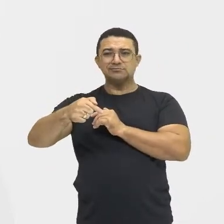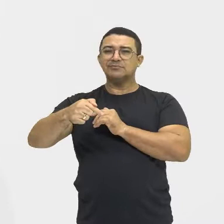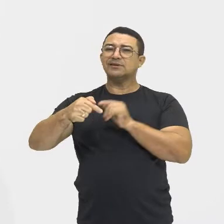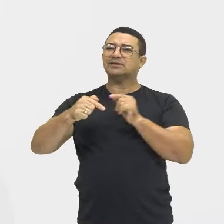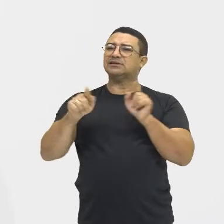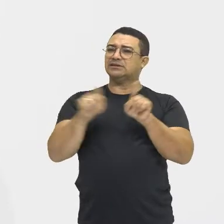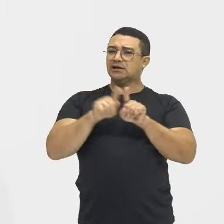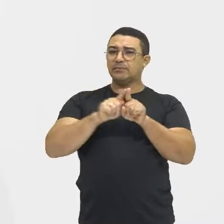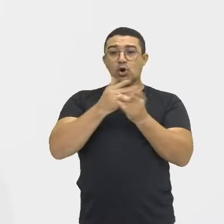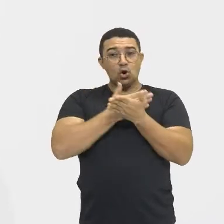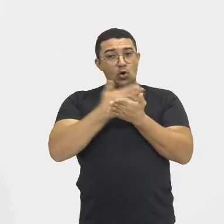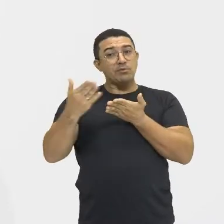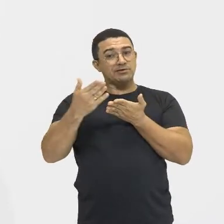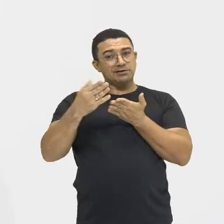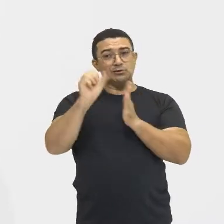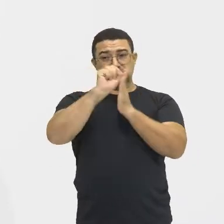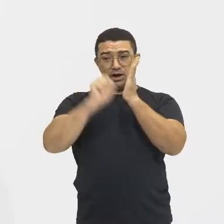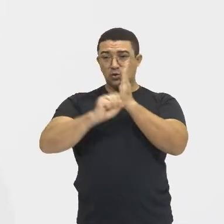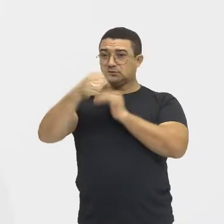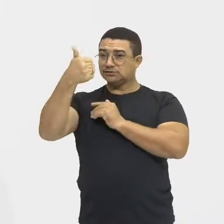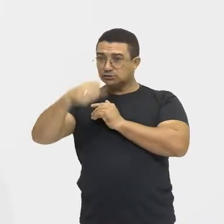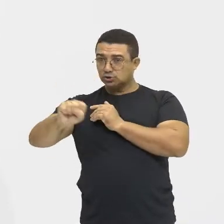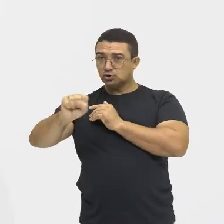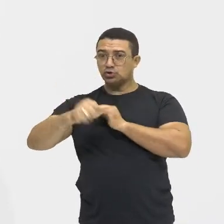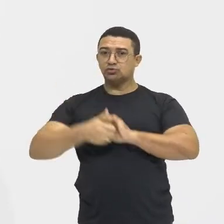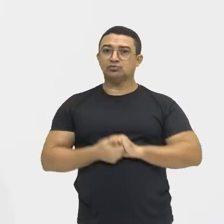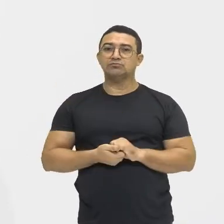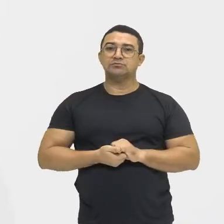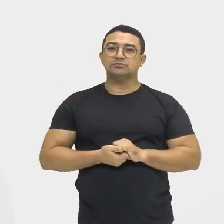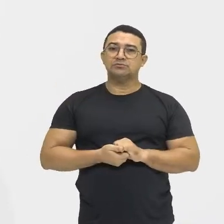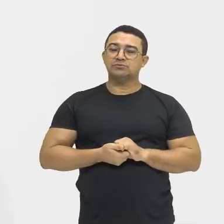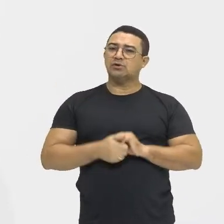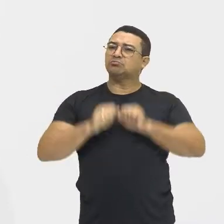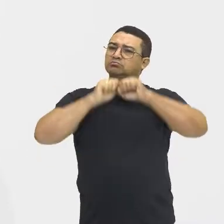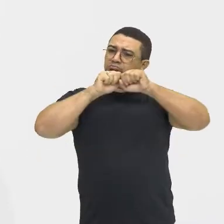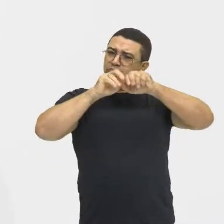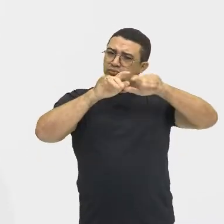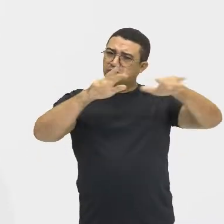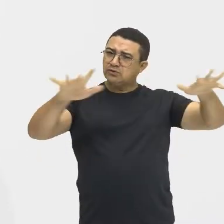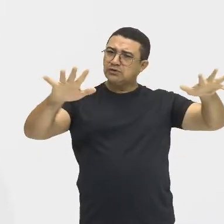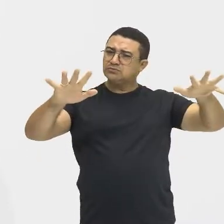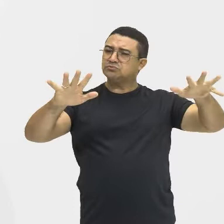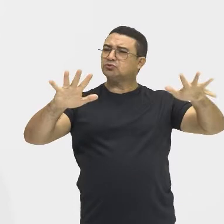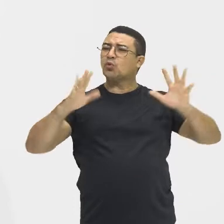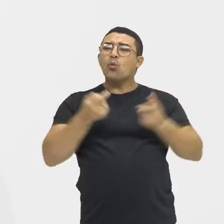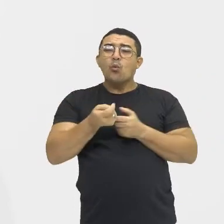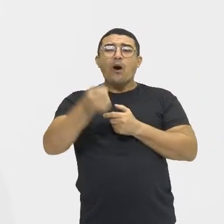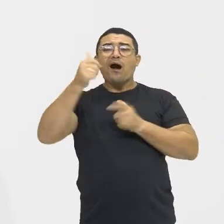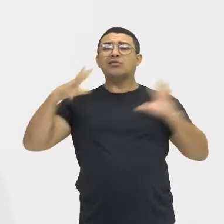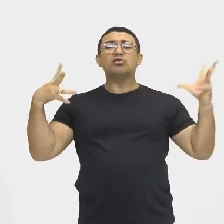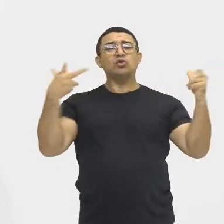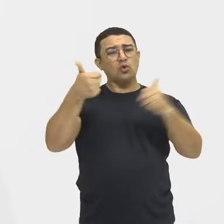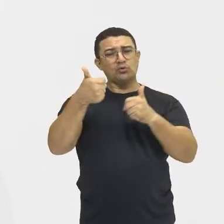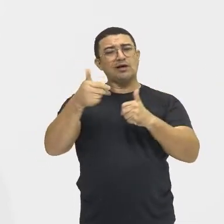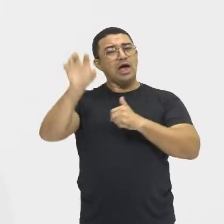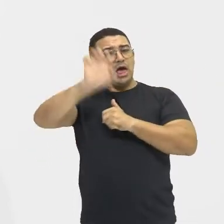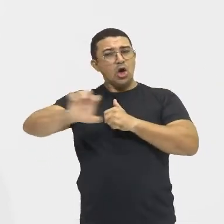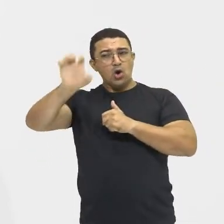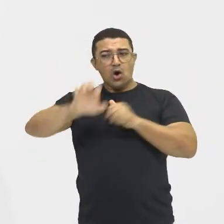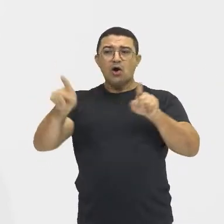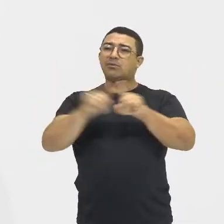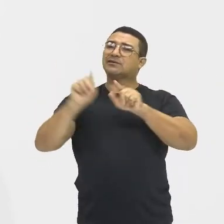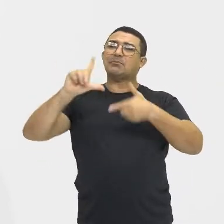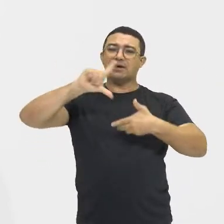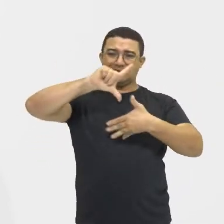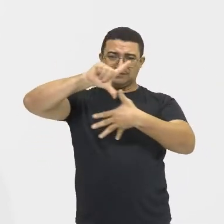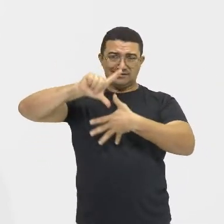primeiras décadas do século XVIII. A sua difusão abrangeu quase toda a Europa e a América Latina. Estes